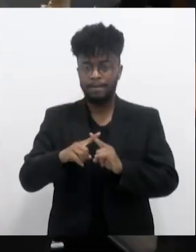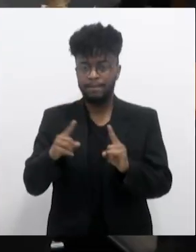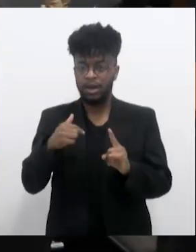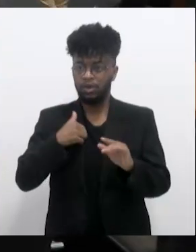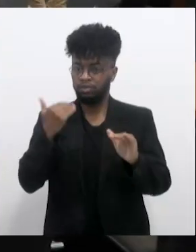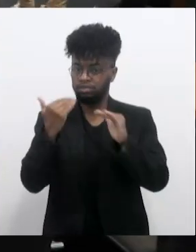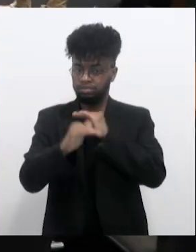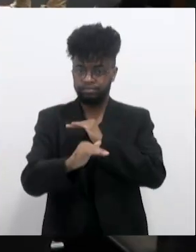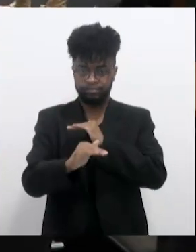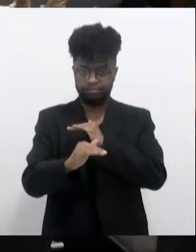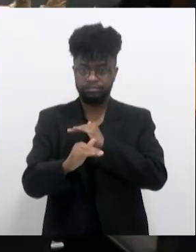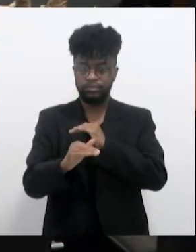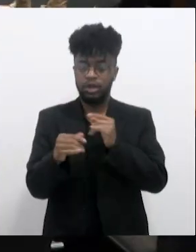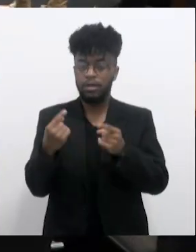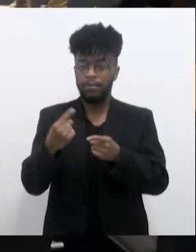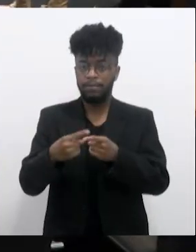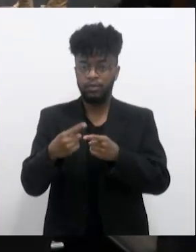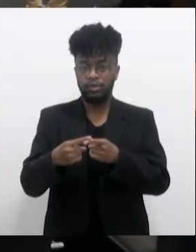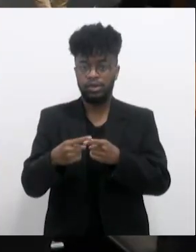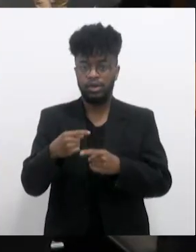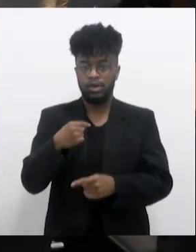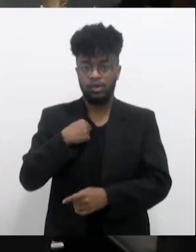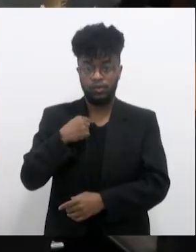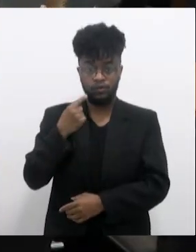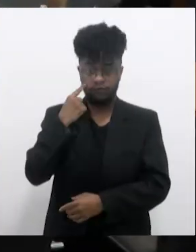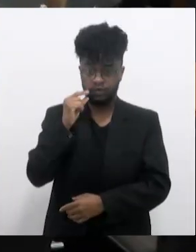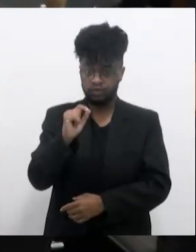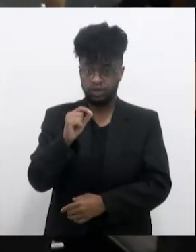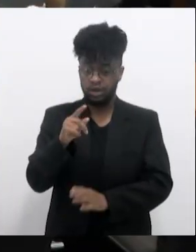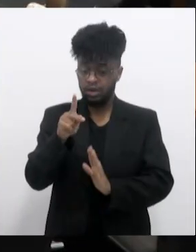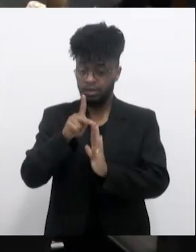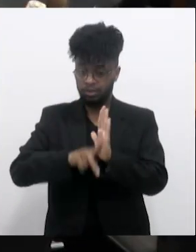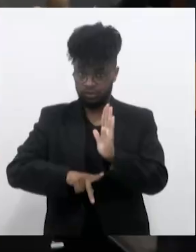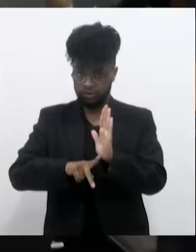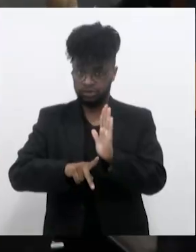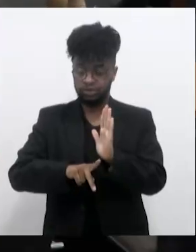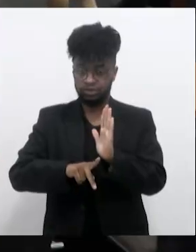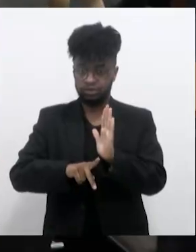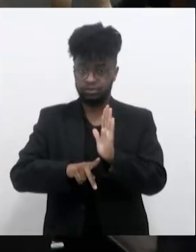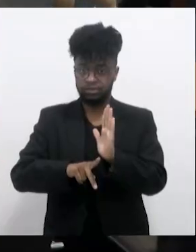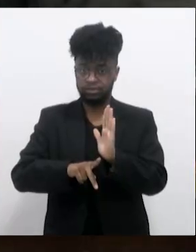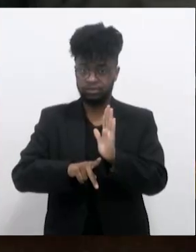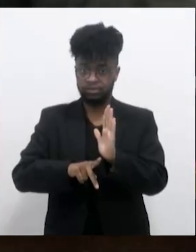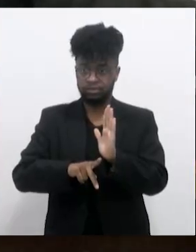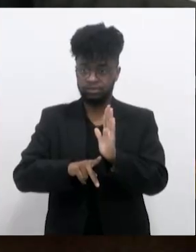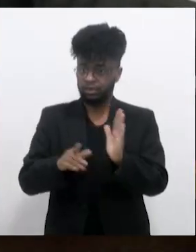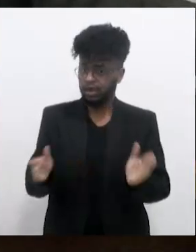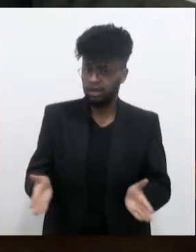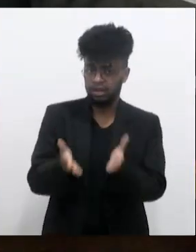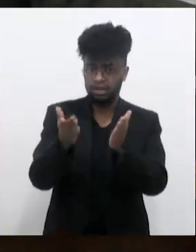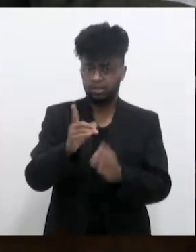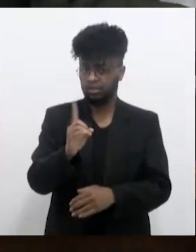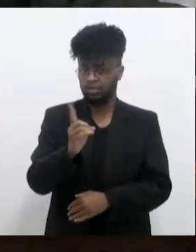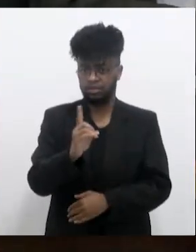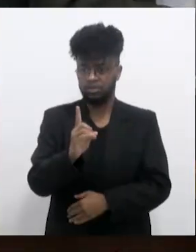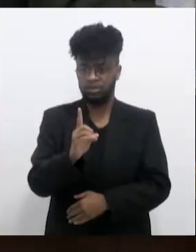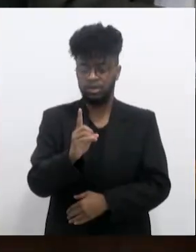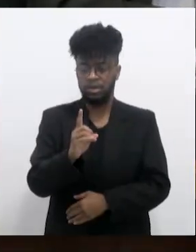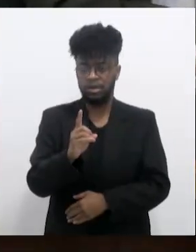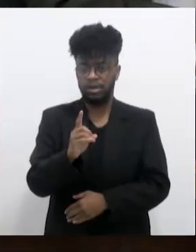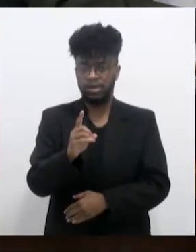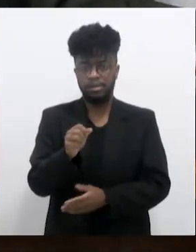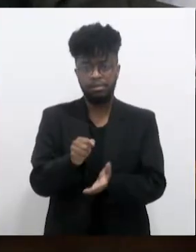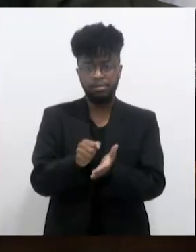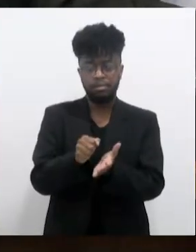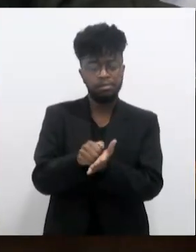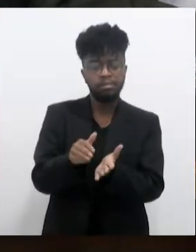discordo, pois eu vejo que esse projeto, deputado Ratinho, ele não estimula, ele pune quem não